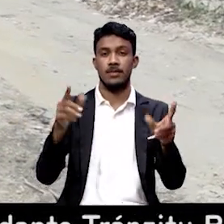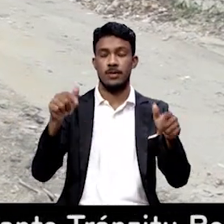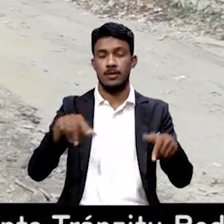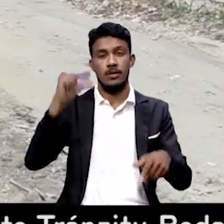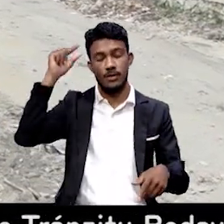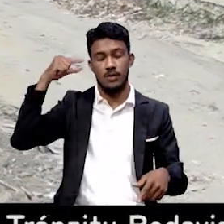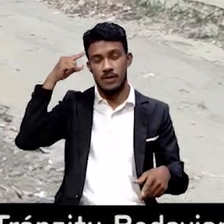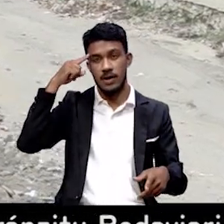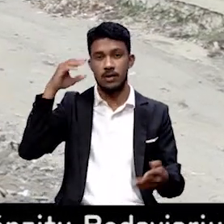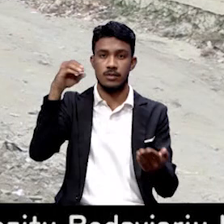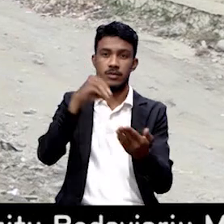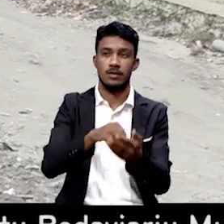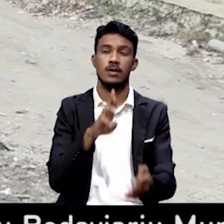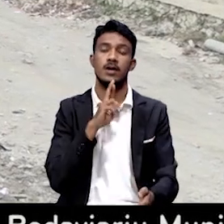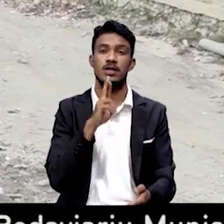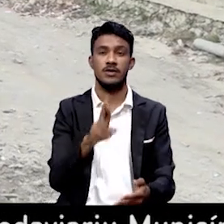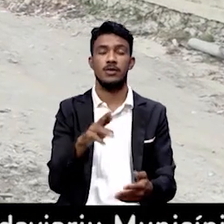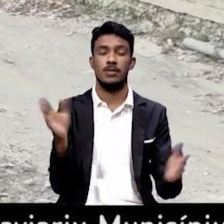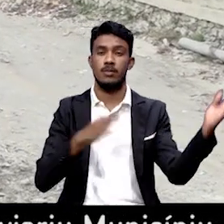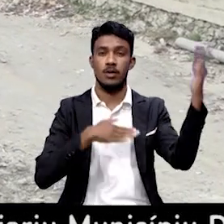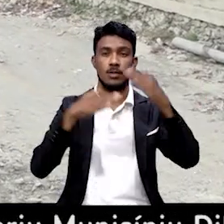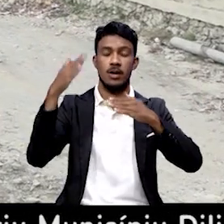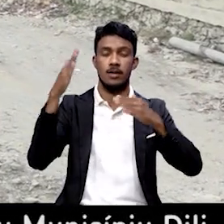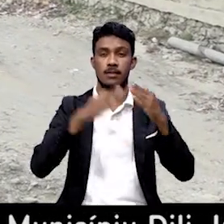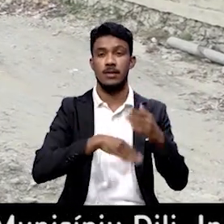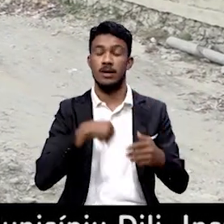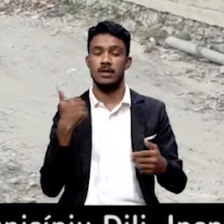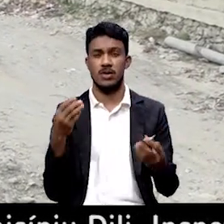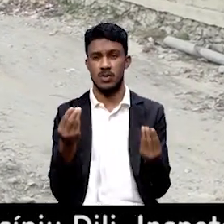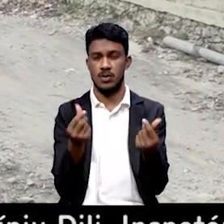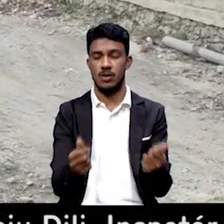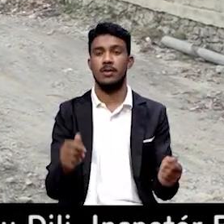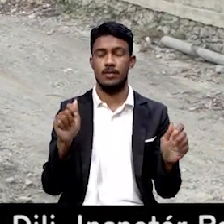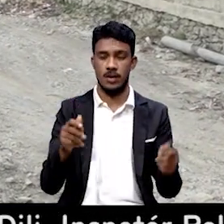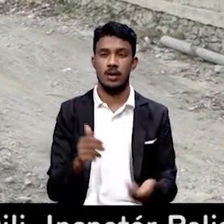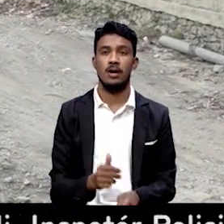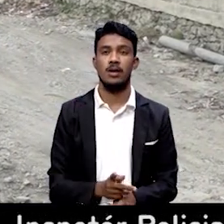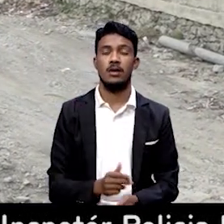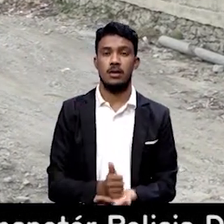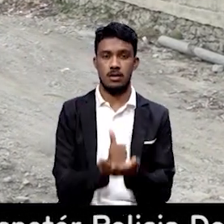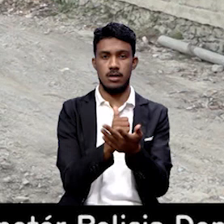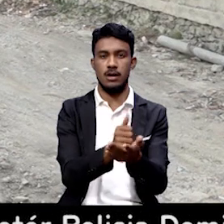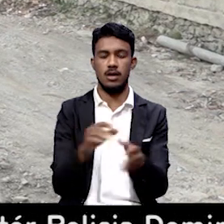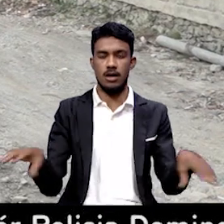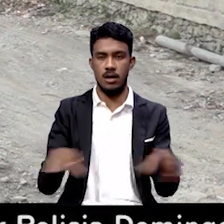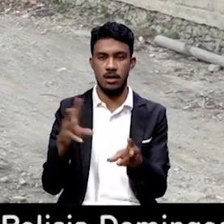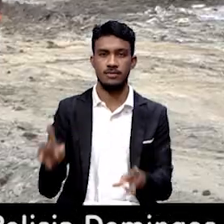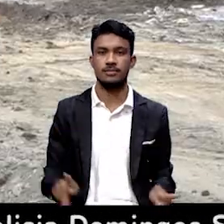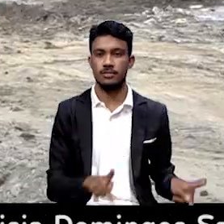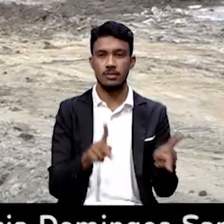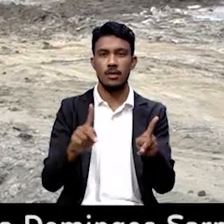governo consegue resolver o problema infraestrutura Balung onde assegura serviço público, nebe prudente